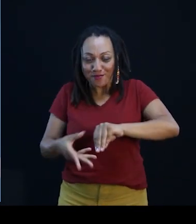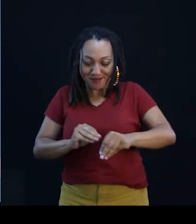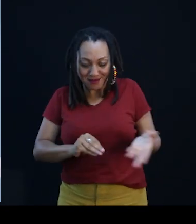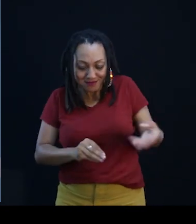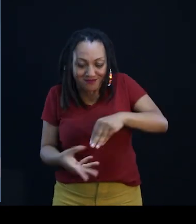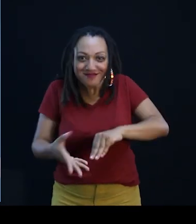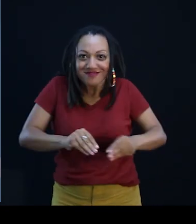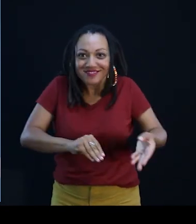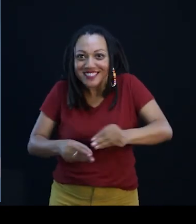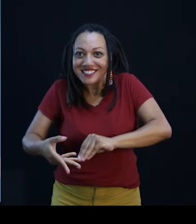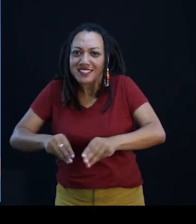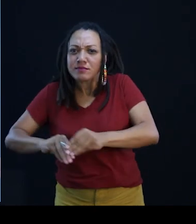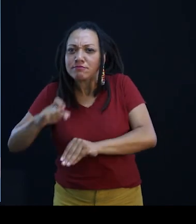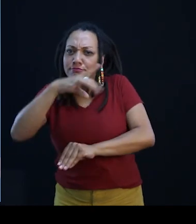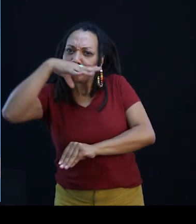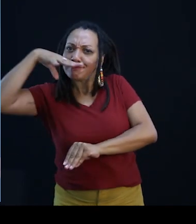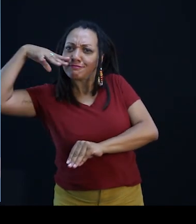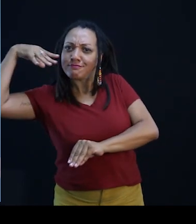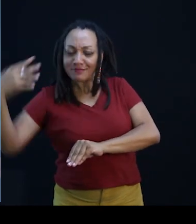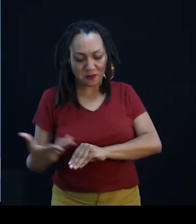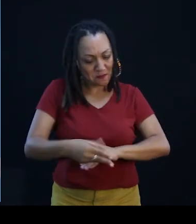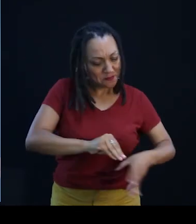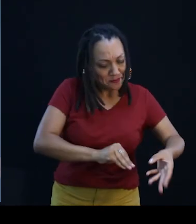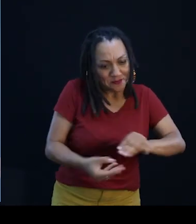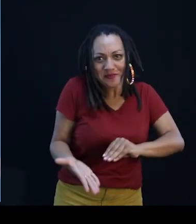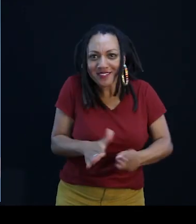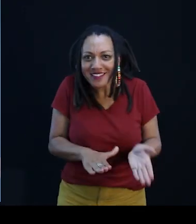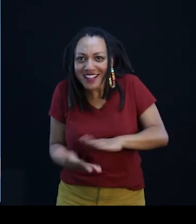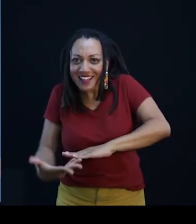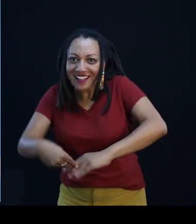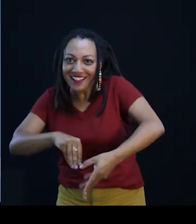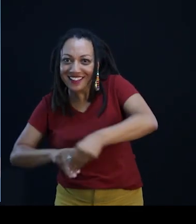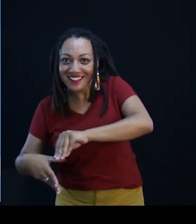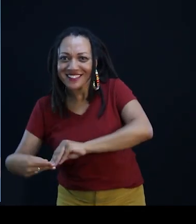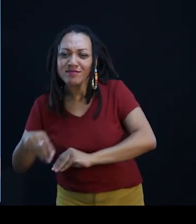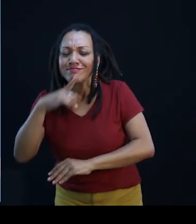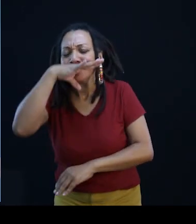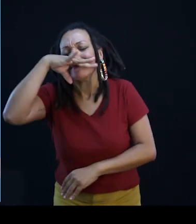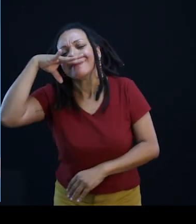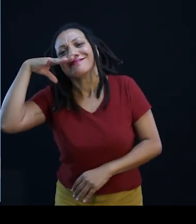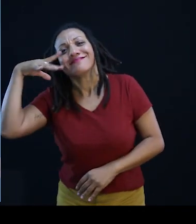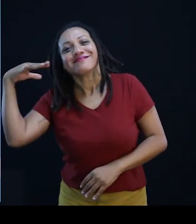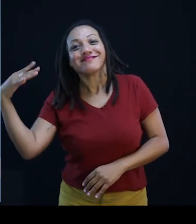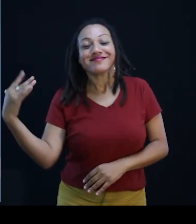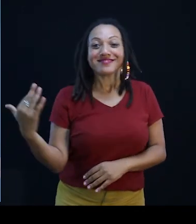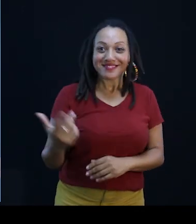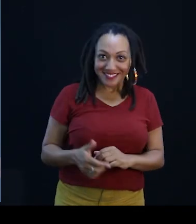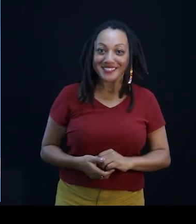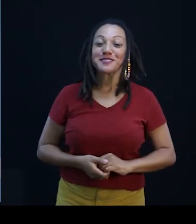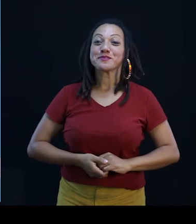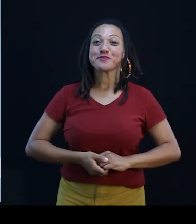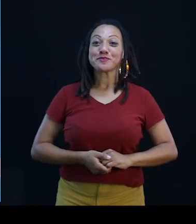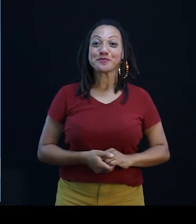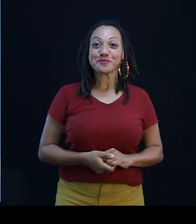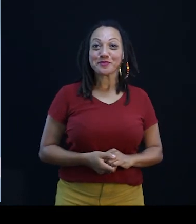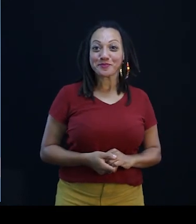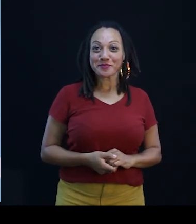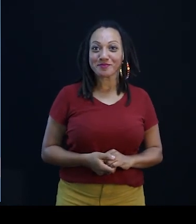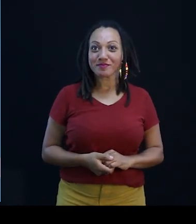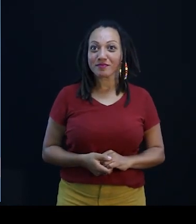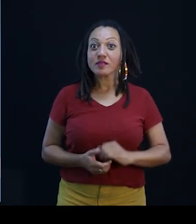Quanto mais dobra, mais cheira. Dobra, dobra, lavadeira. Quanto mais dobra, mais